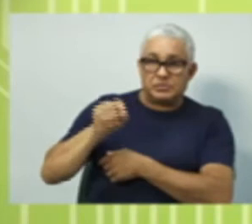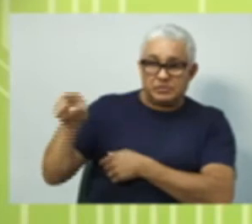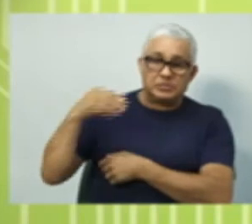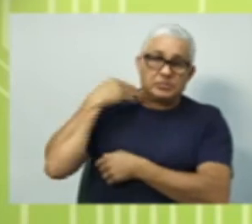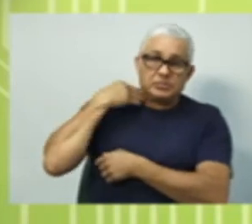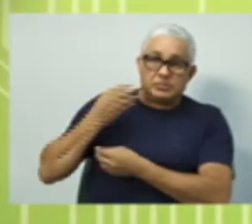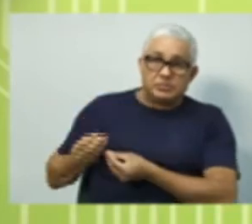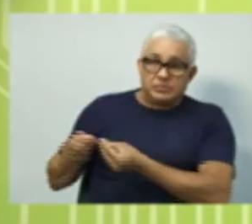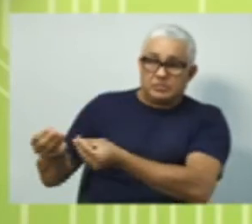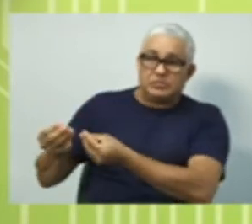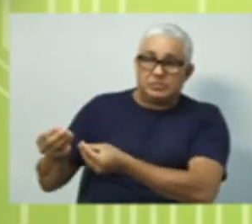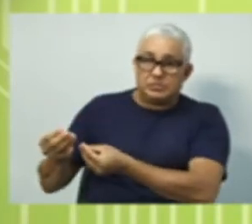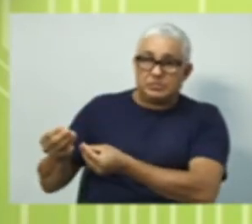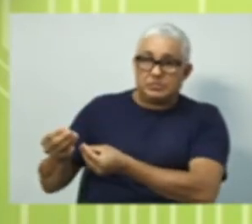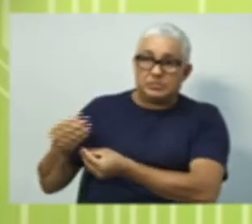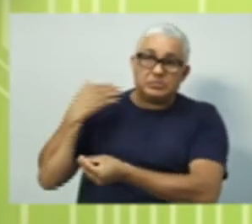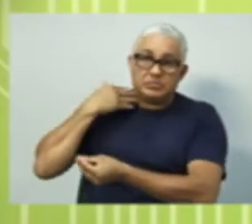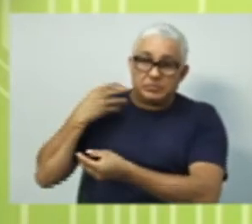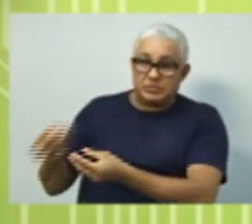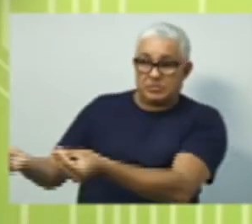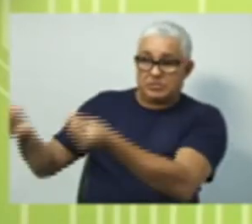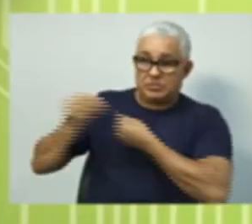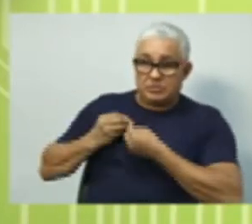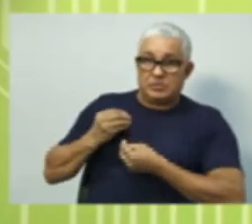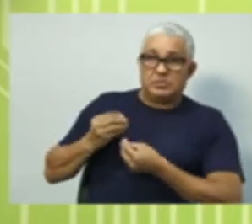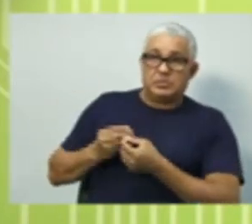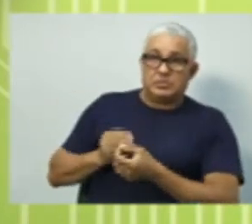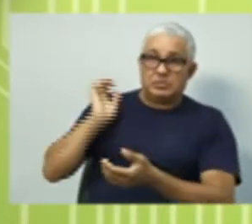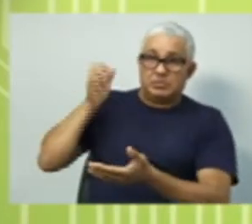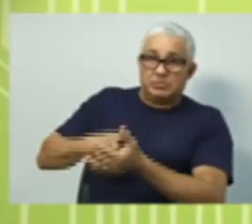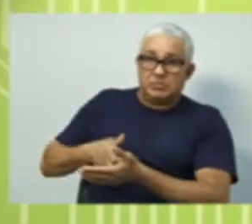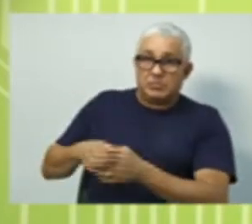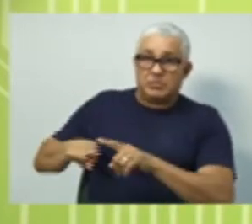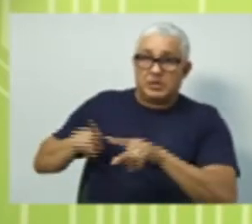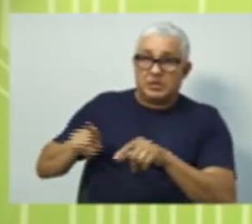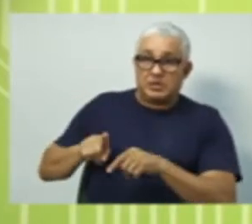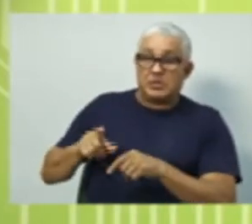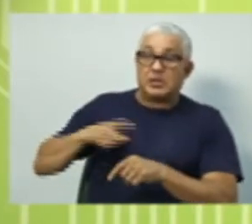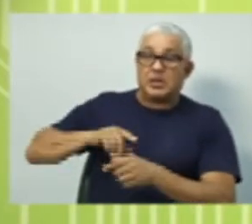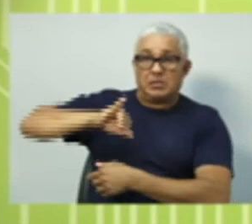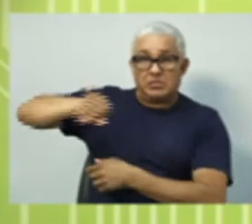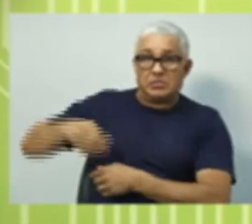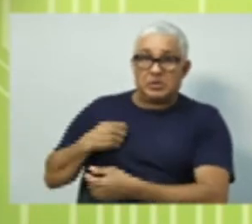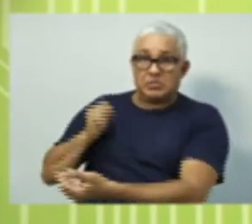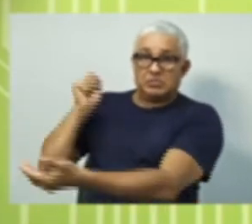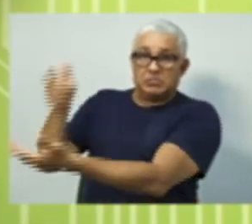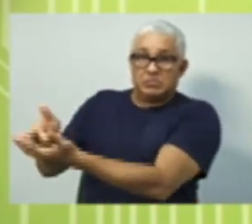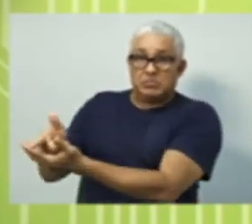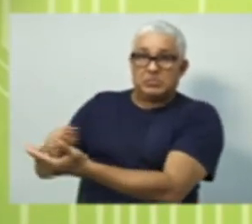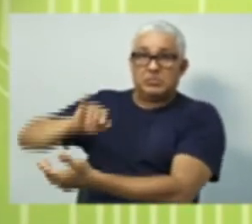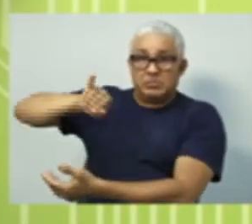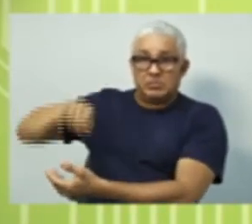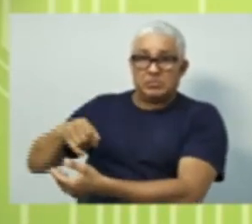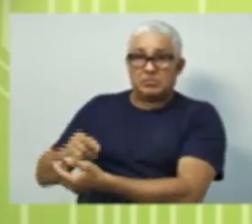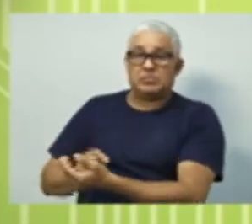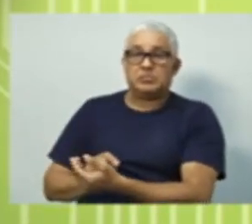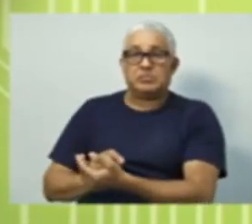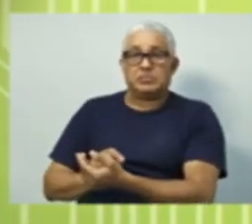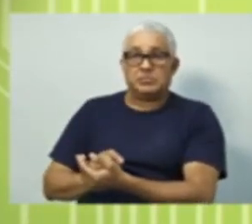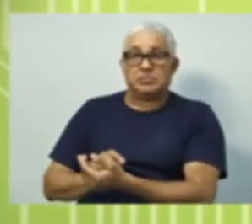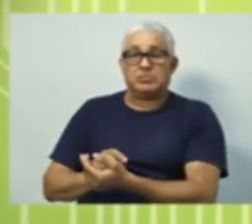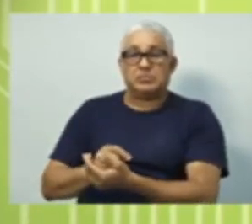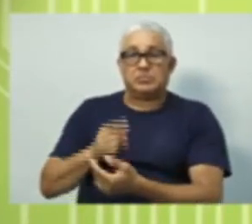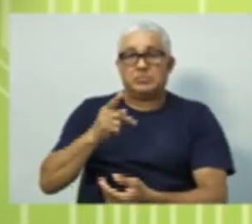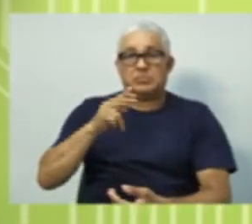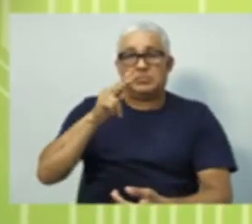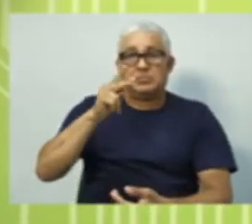Pense no amanhã. Pense que o meio externo vai influenciar as suas decisões, vai influenciar no seu